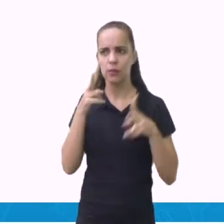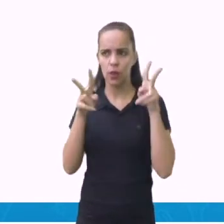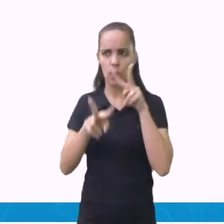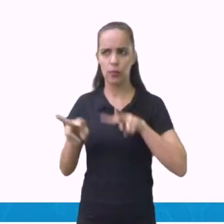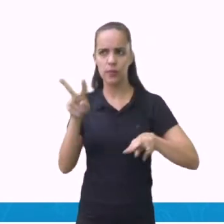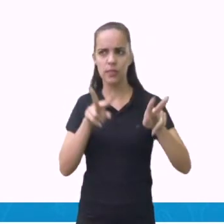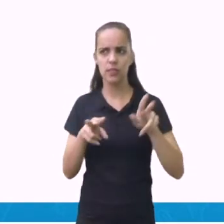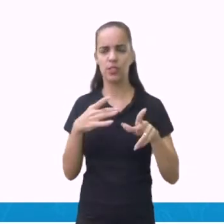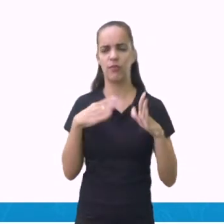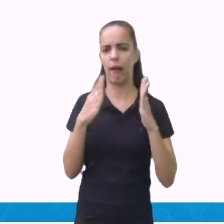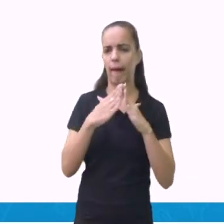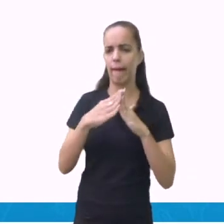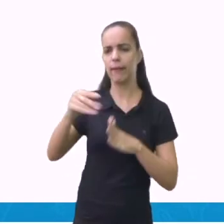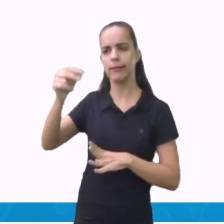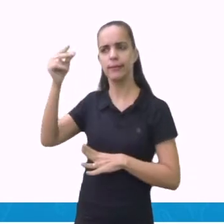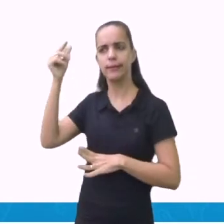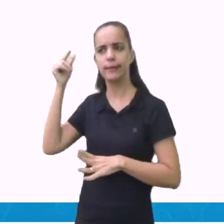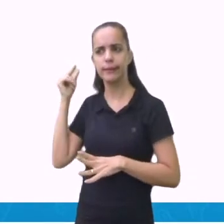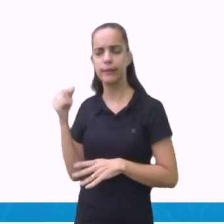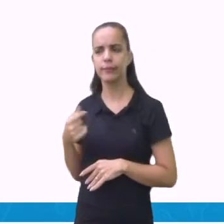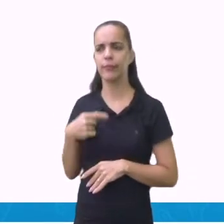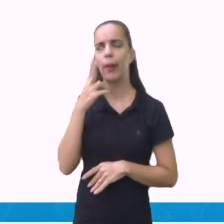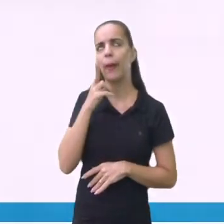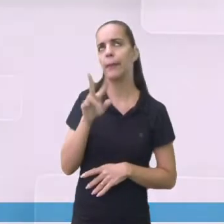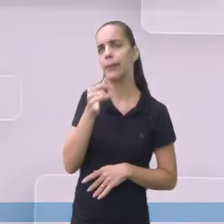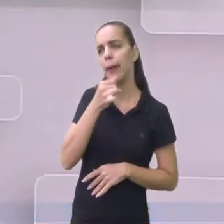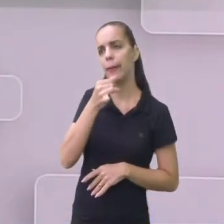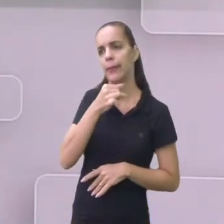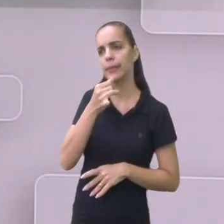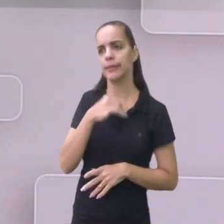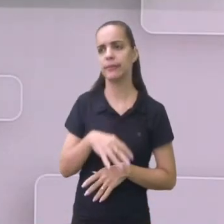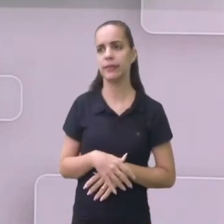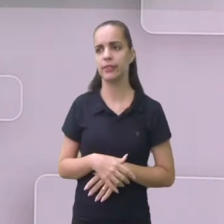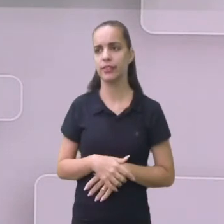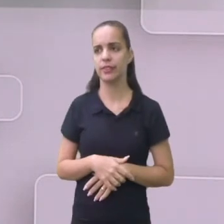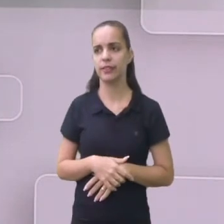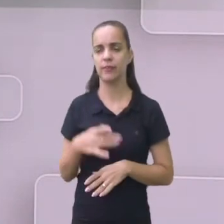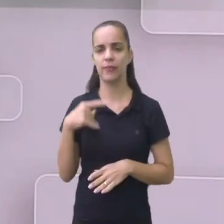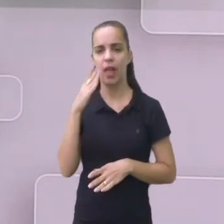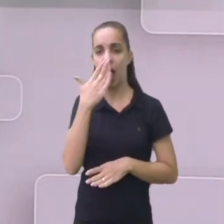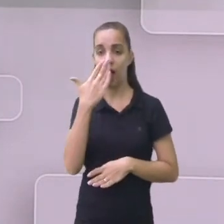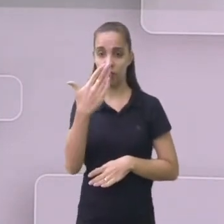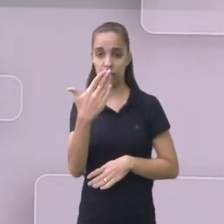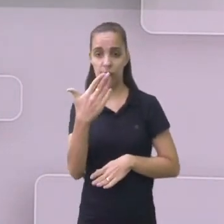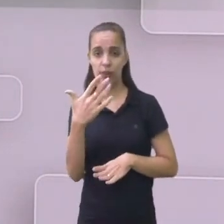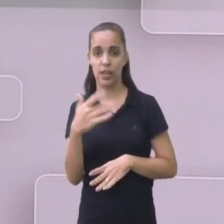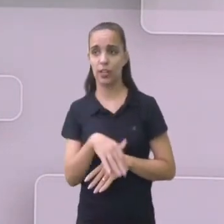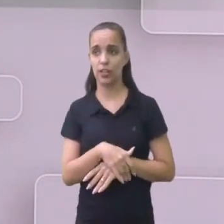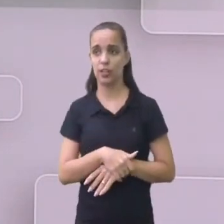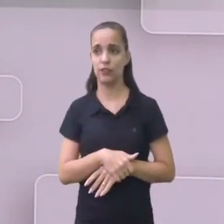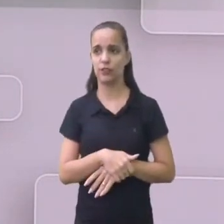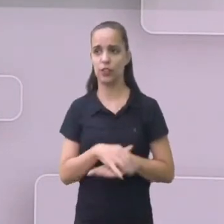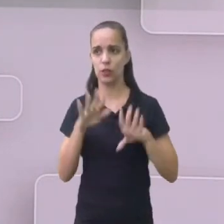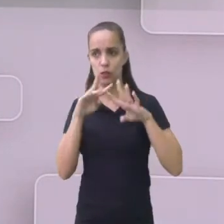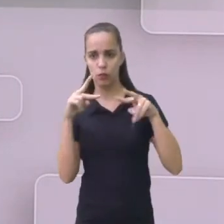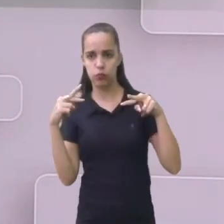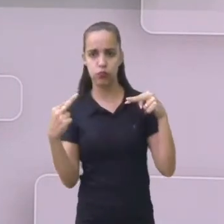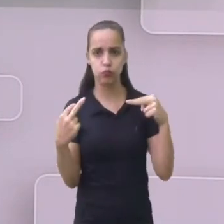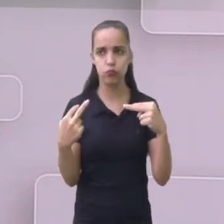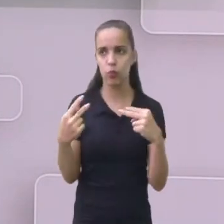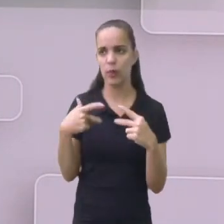exemplo, casas antigas, observem, por exemplo, a fachada, né? Se você for ver algum